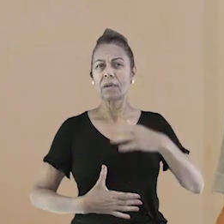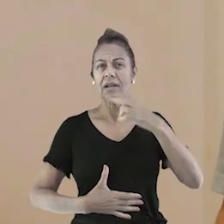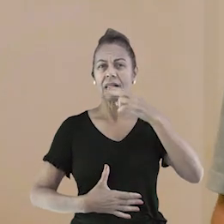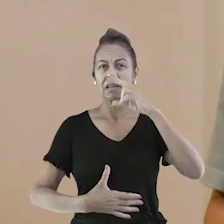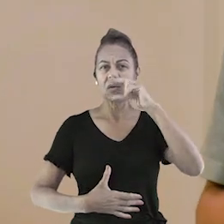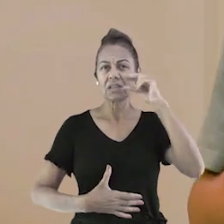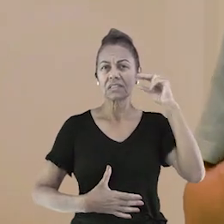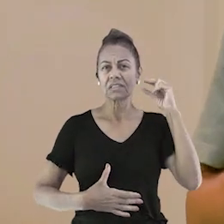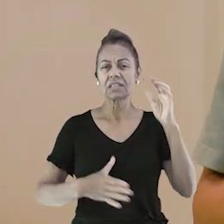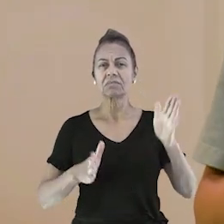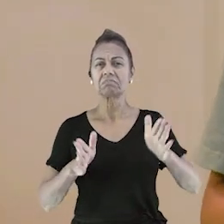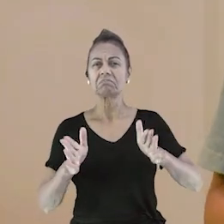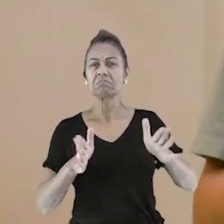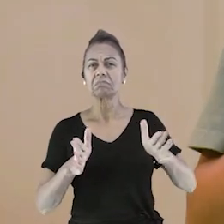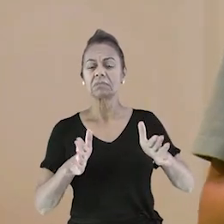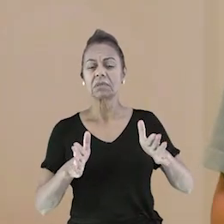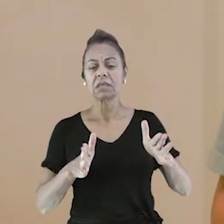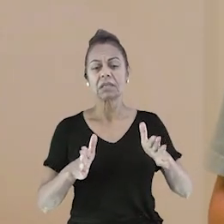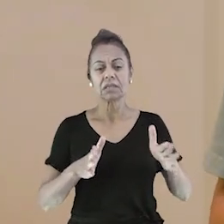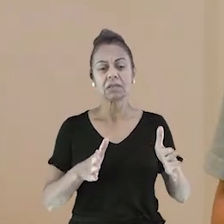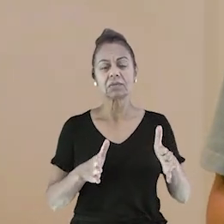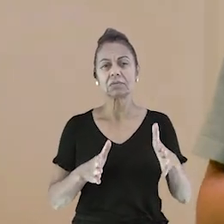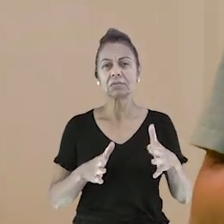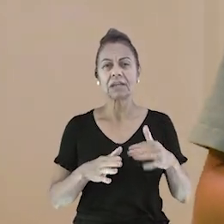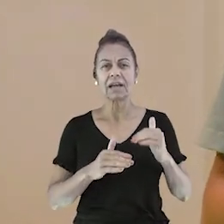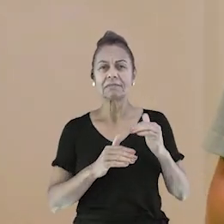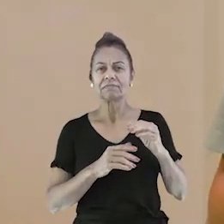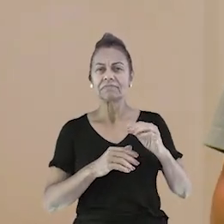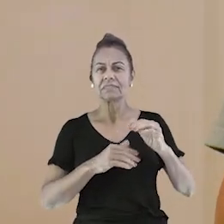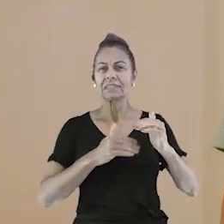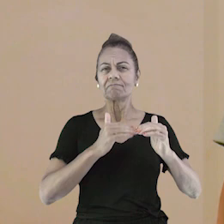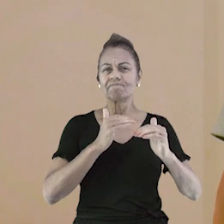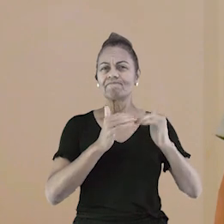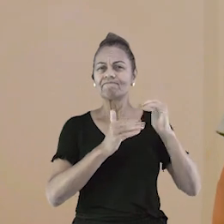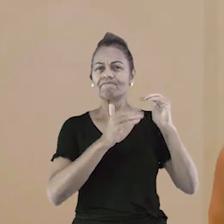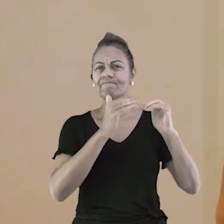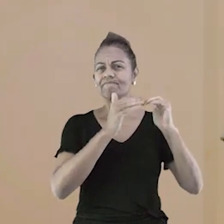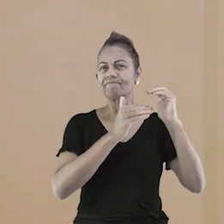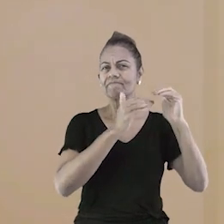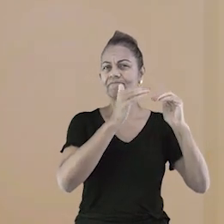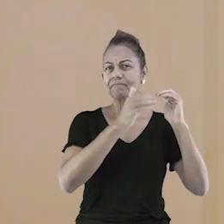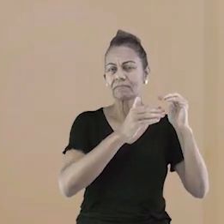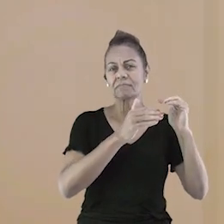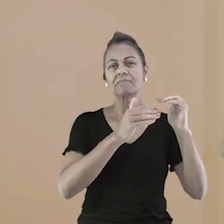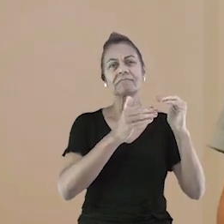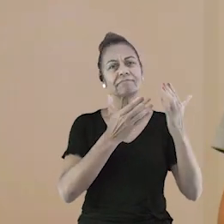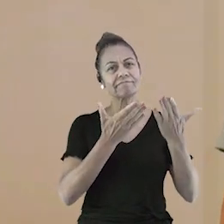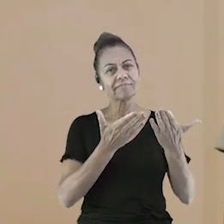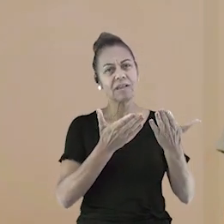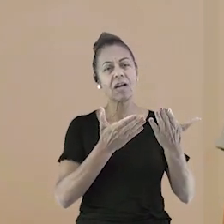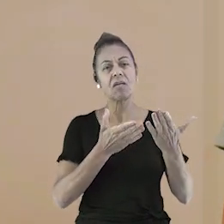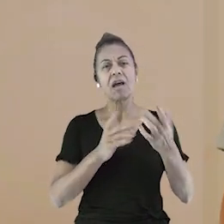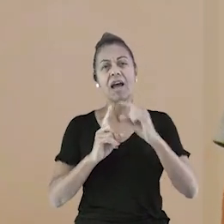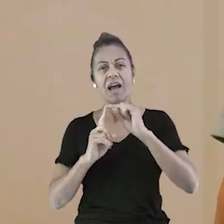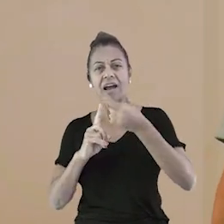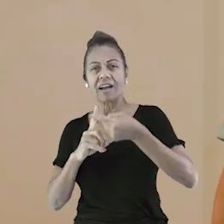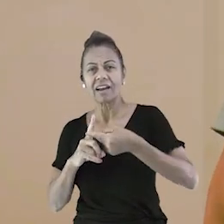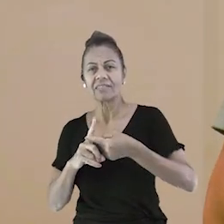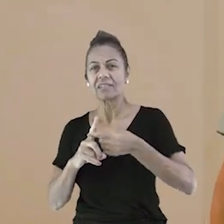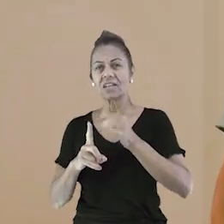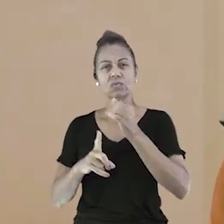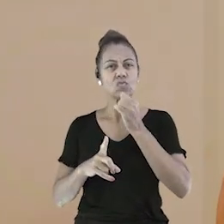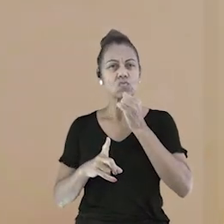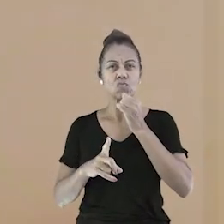transformações corporais acontecem e, junto a elas, uma maior curiosidade a respeito do próprio corpo. podendo resultar em relações